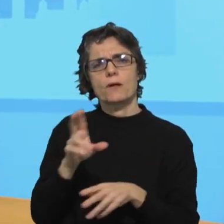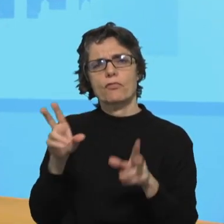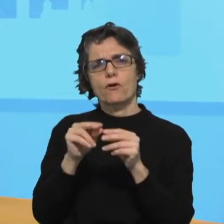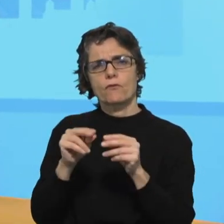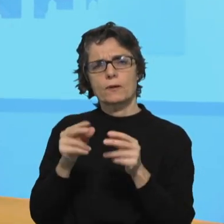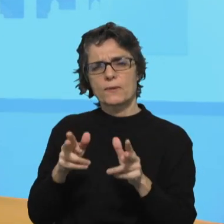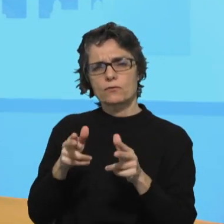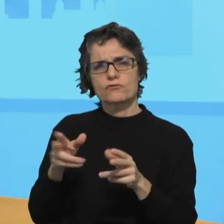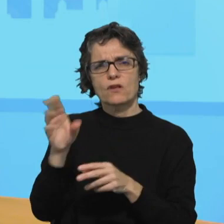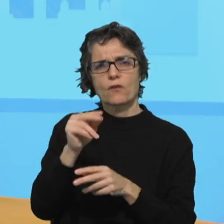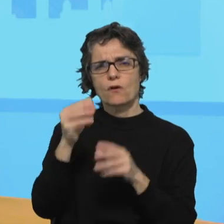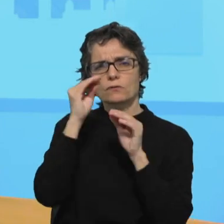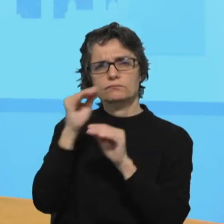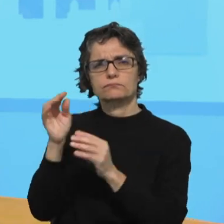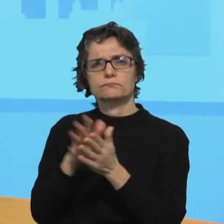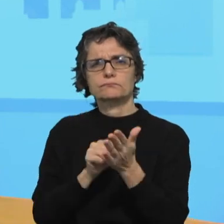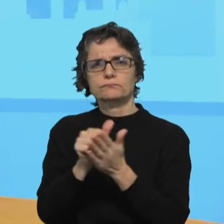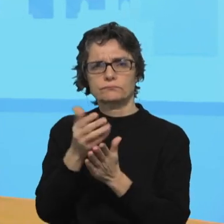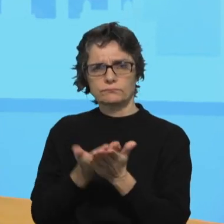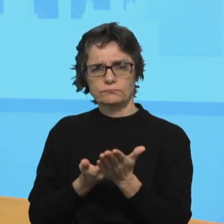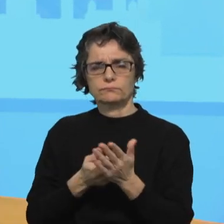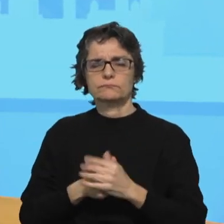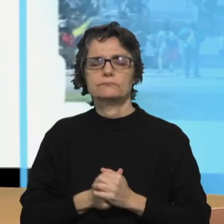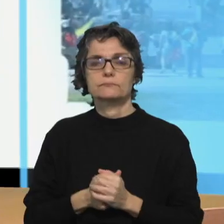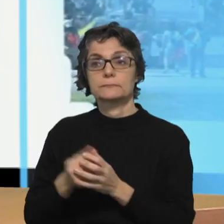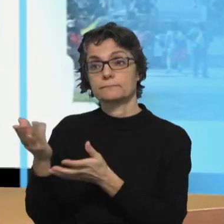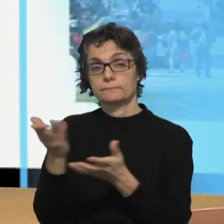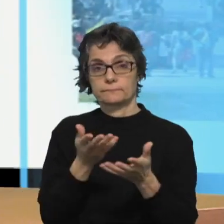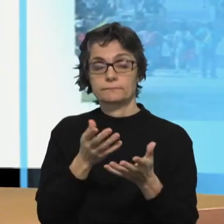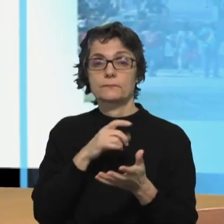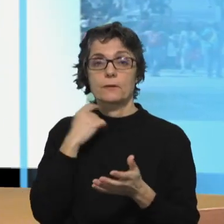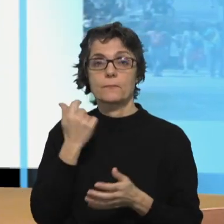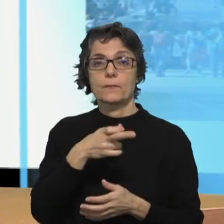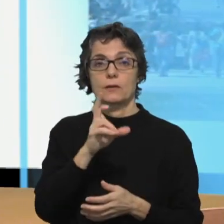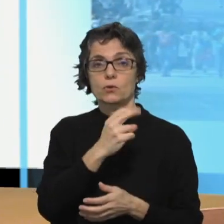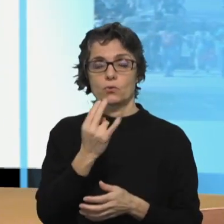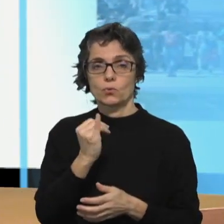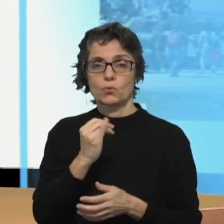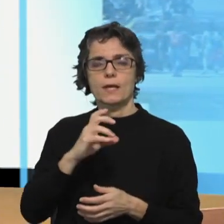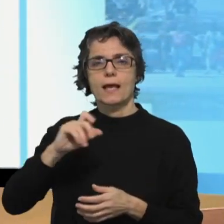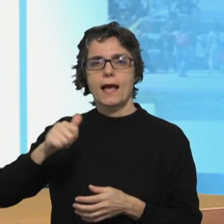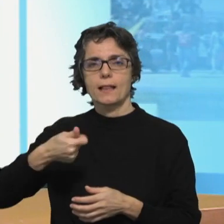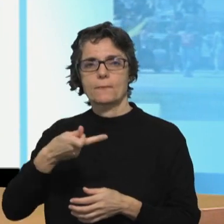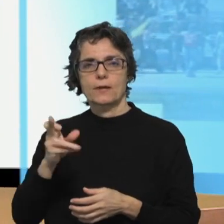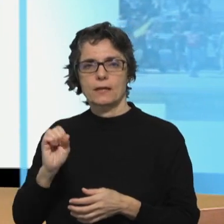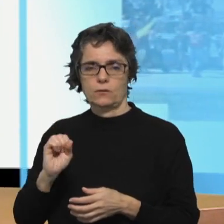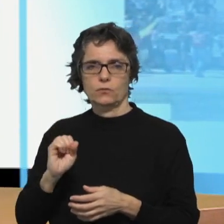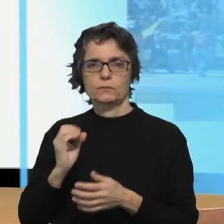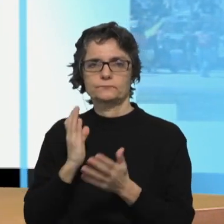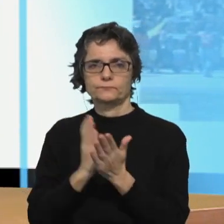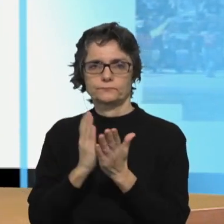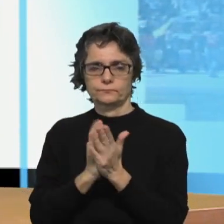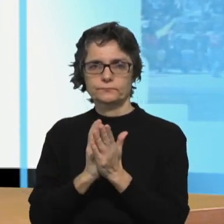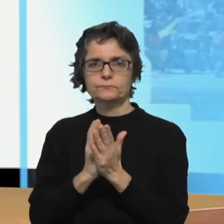novas formas de apresentar os conteúdos. Está connosco o Padre Rui Alberto, salesiano, da equipa também envolvida